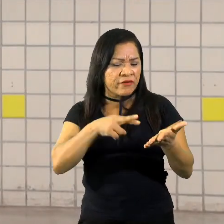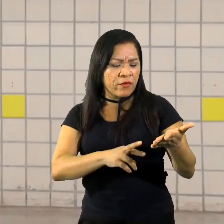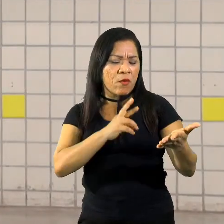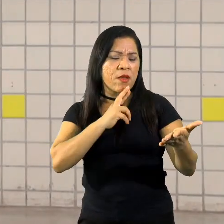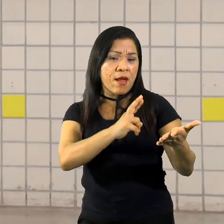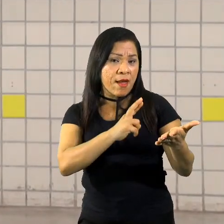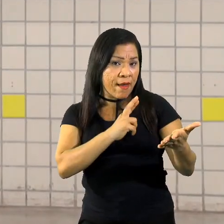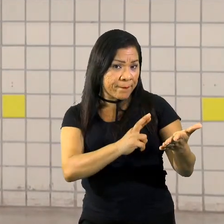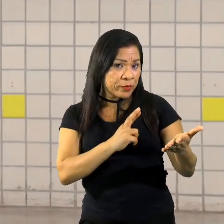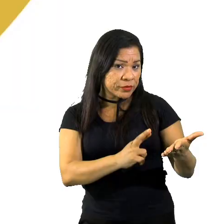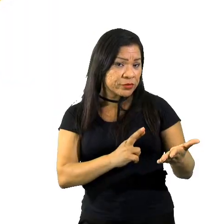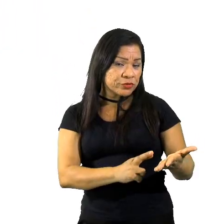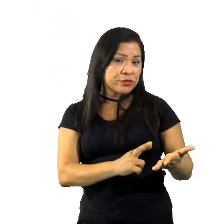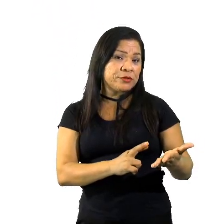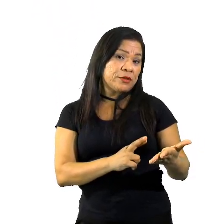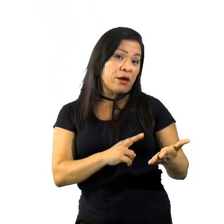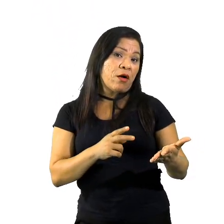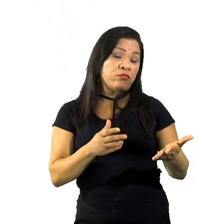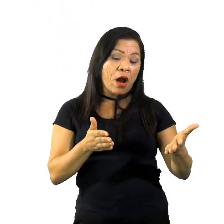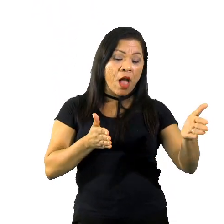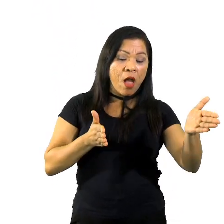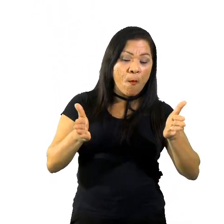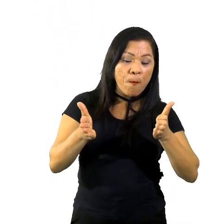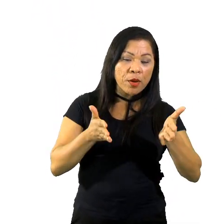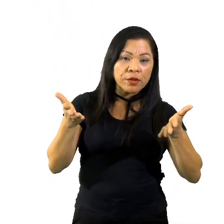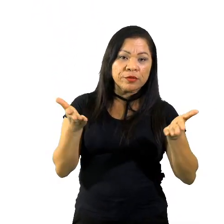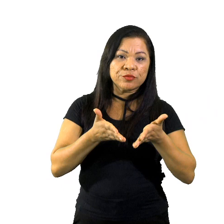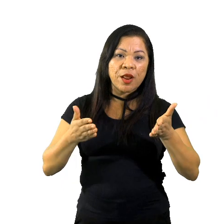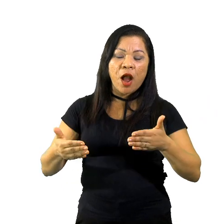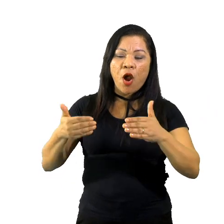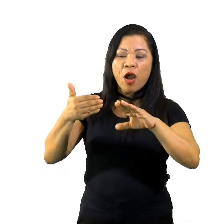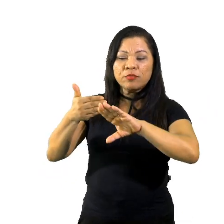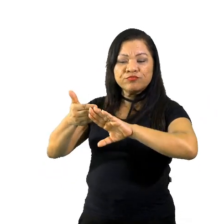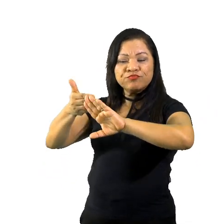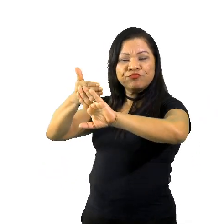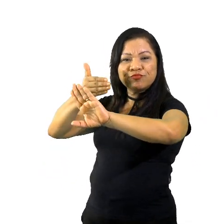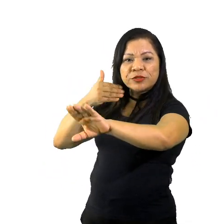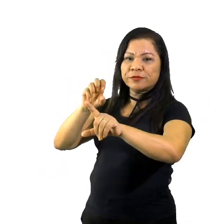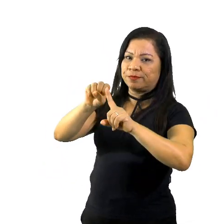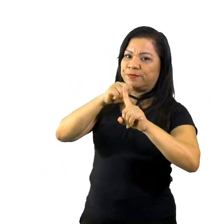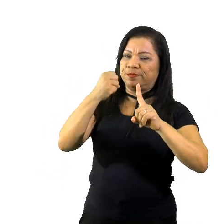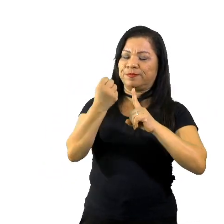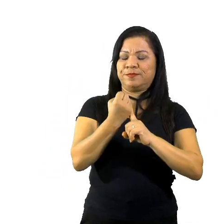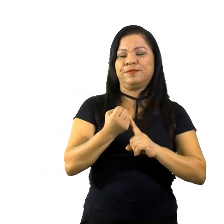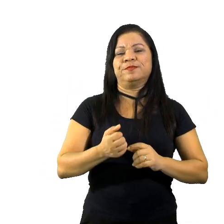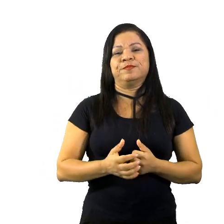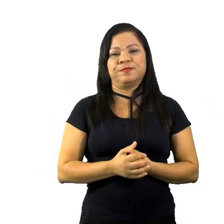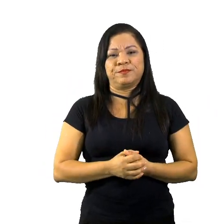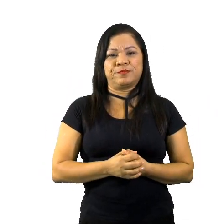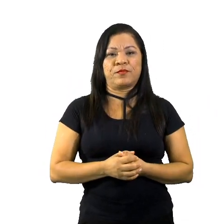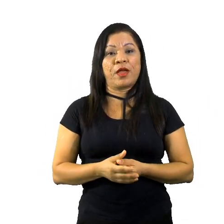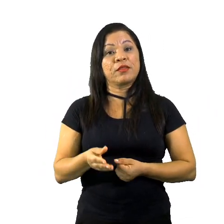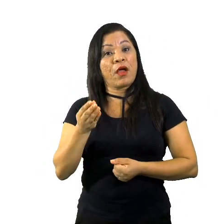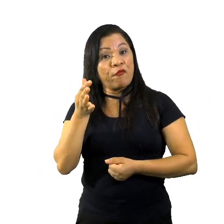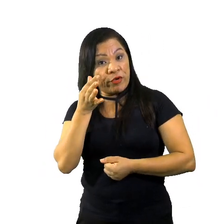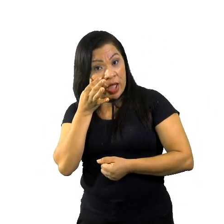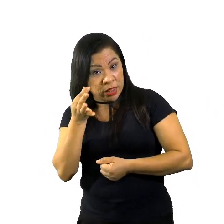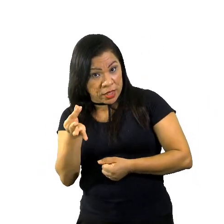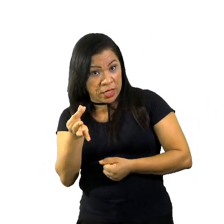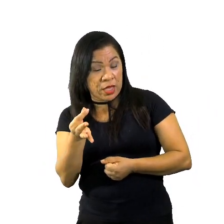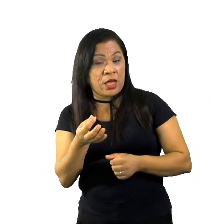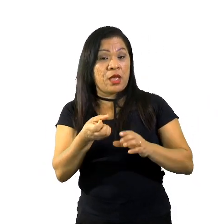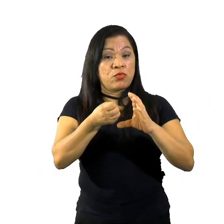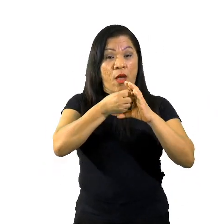esse período de distanciamento social. Fiquem atentos às características